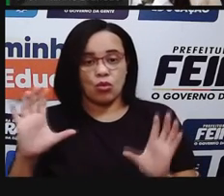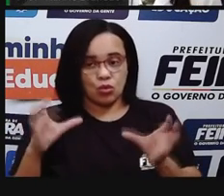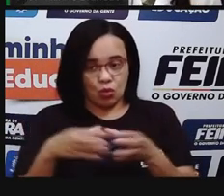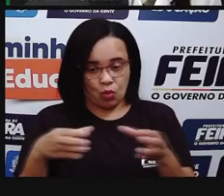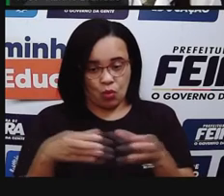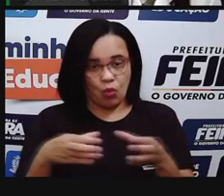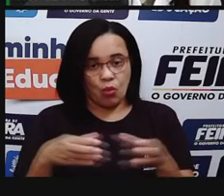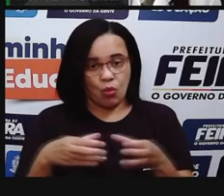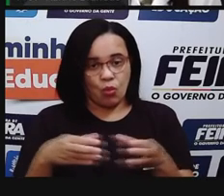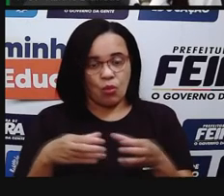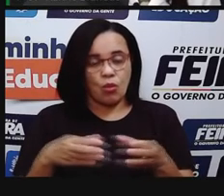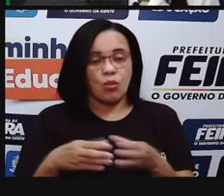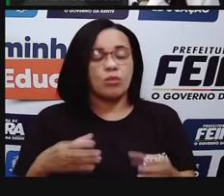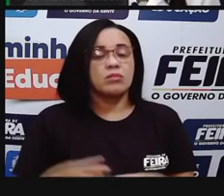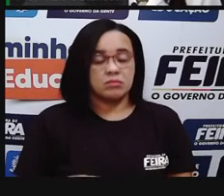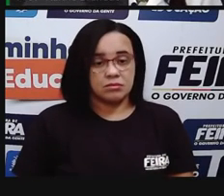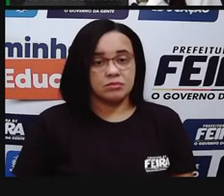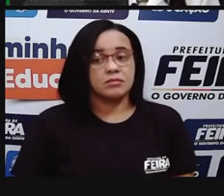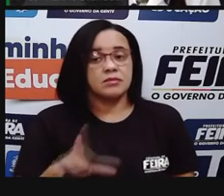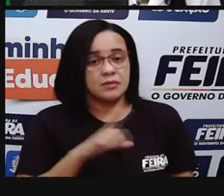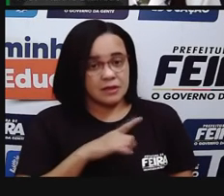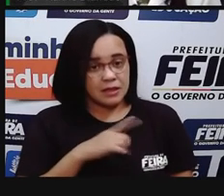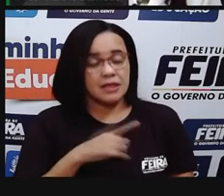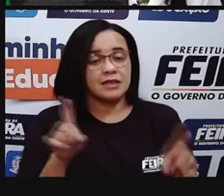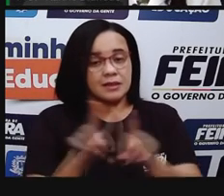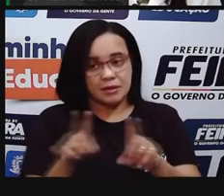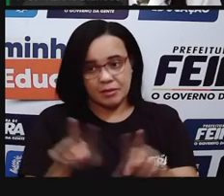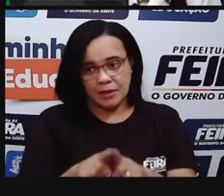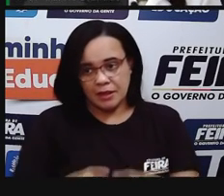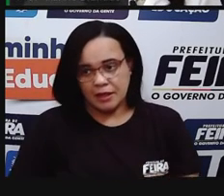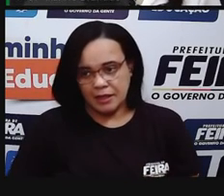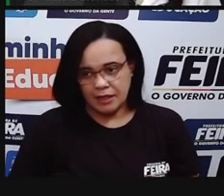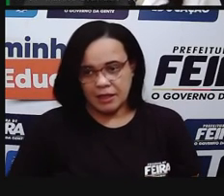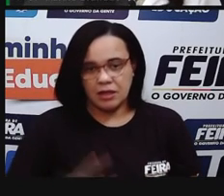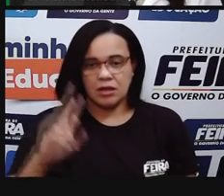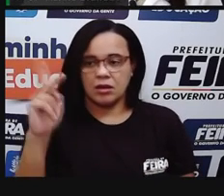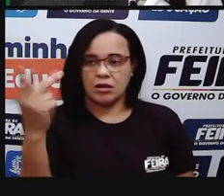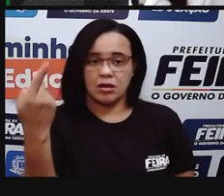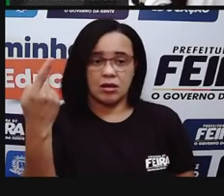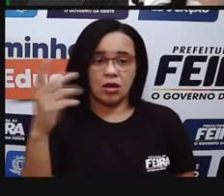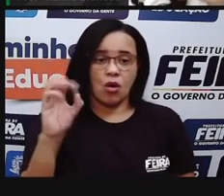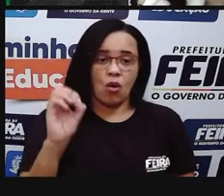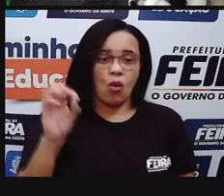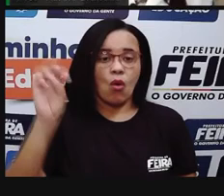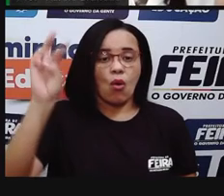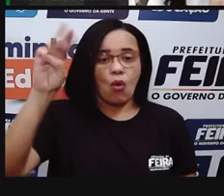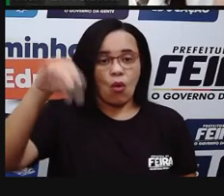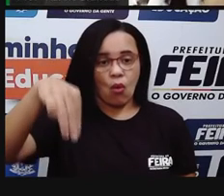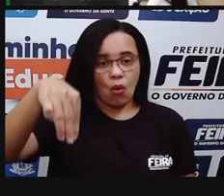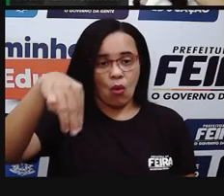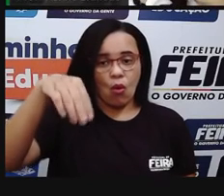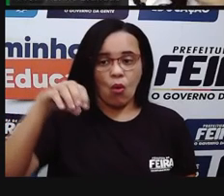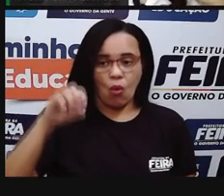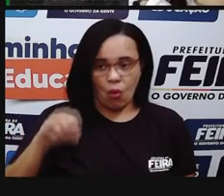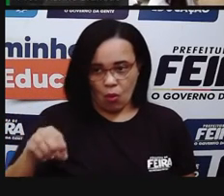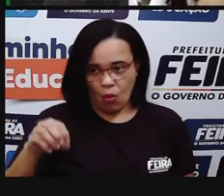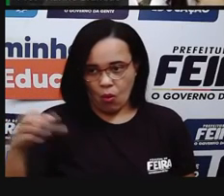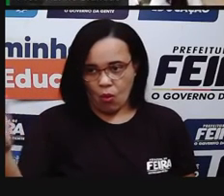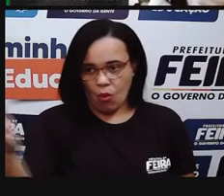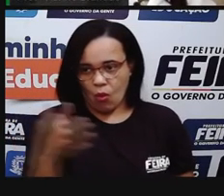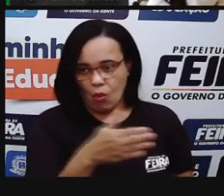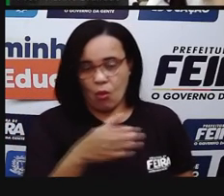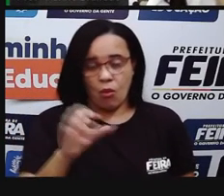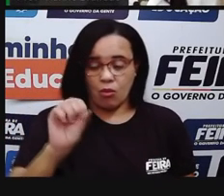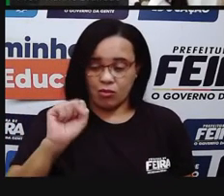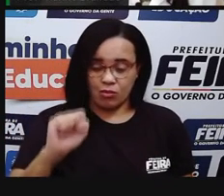nos destacamos dentro da espécie Homo sapiens. Então, qual é o nome da nossa